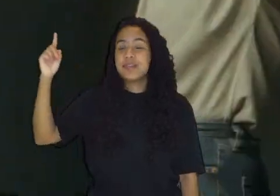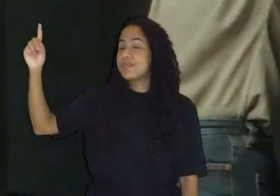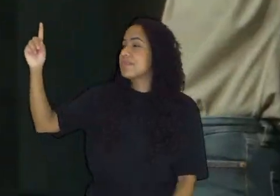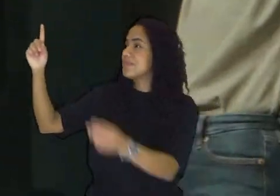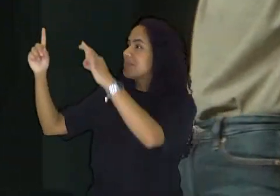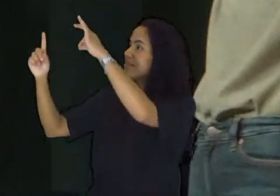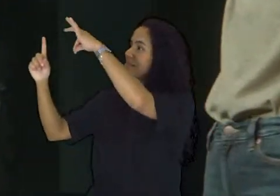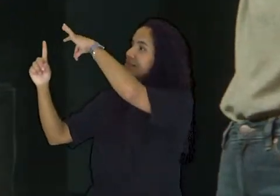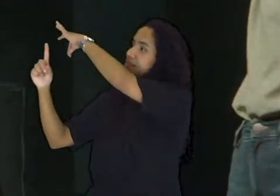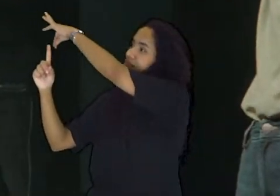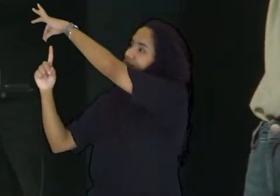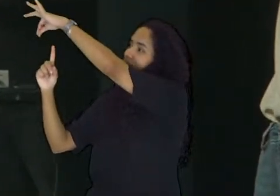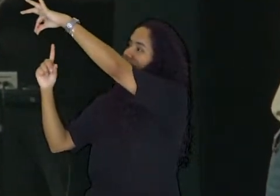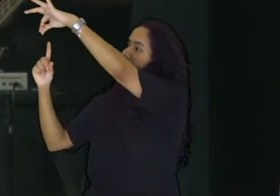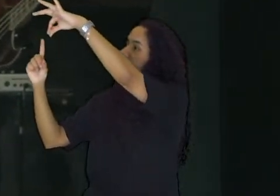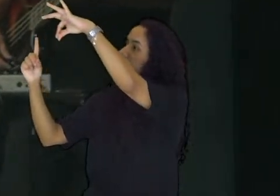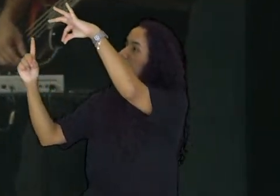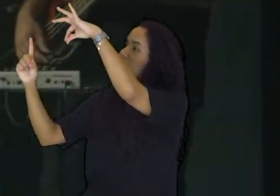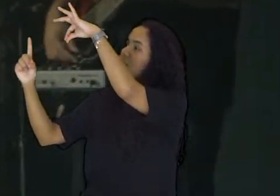Santo é o